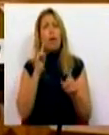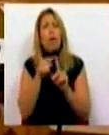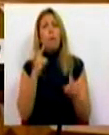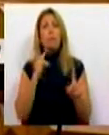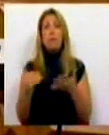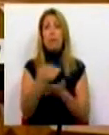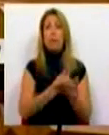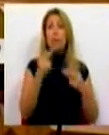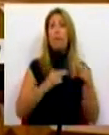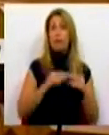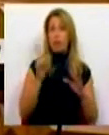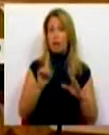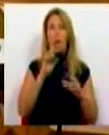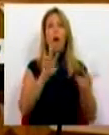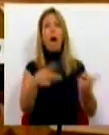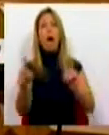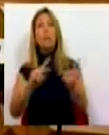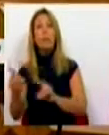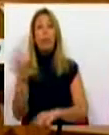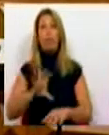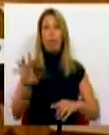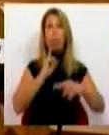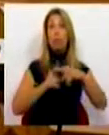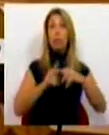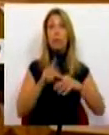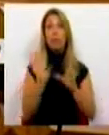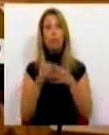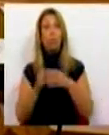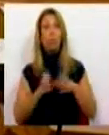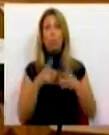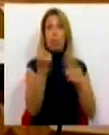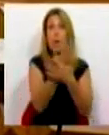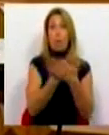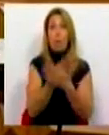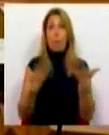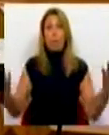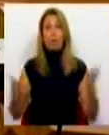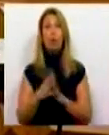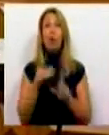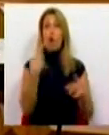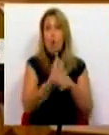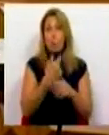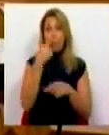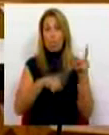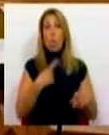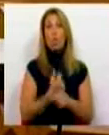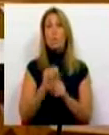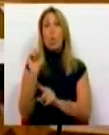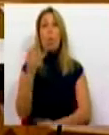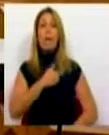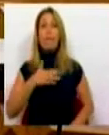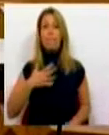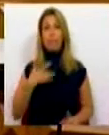alterar de forma positiva o comportamento dos agentes económicos, sejam eles consumidores ou empresas. Eu venho aqui falar, sobretudo, de